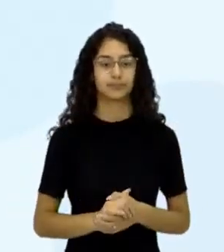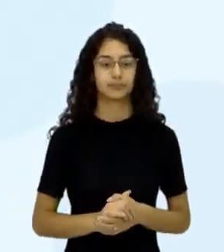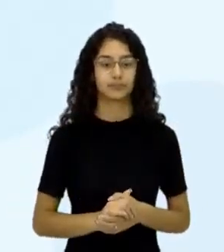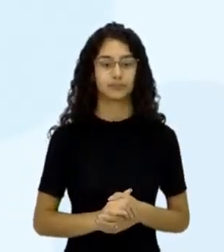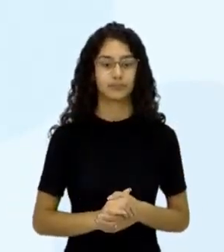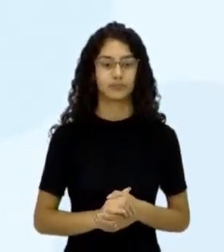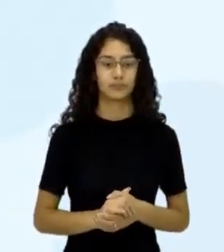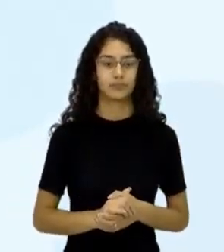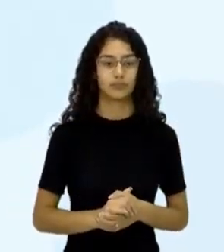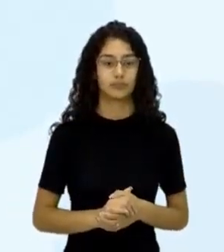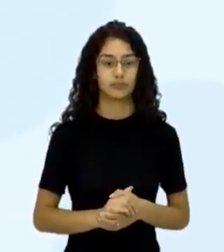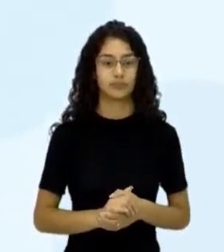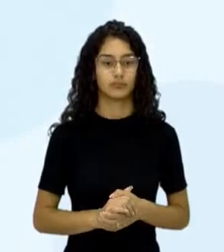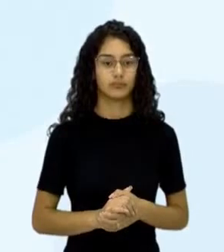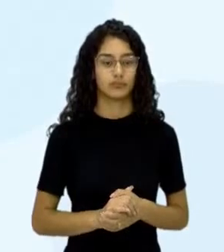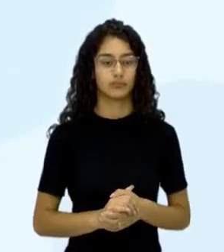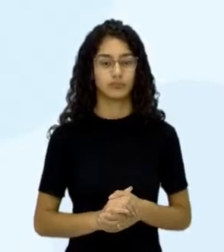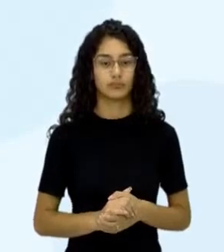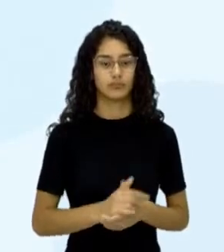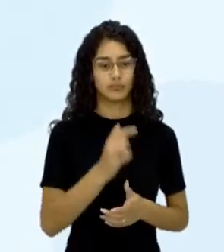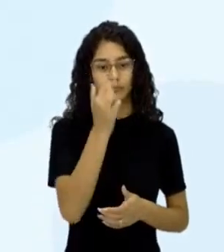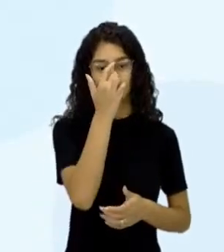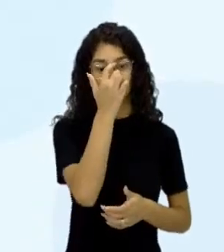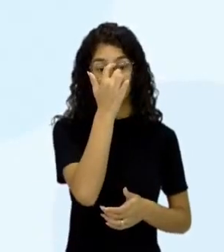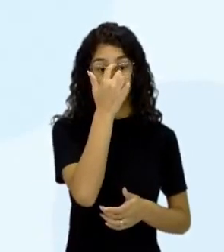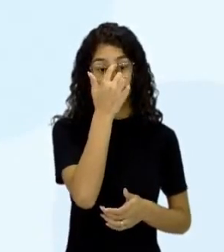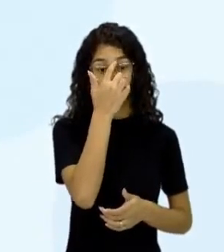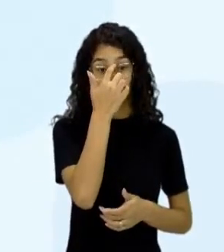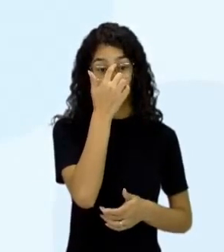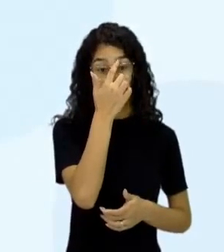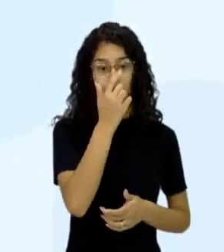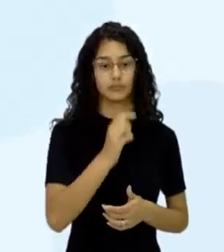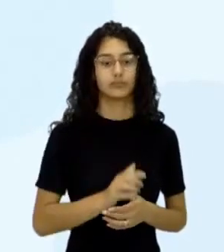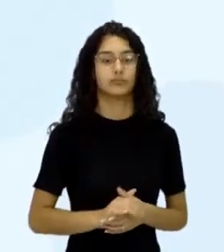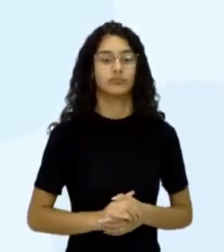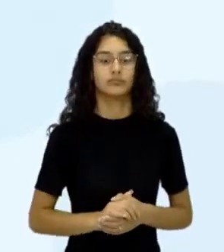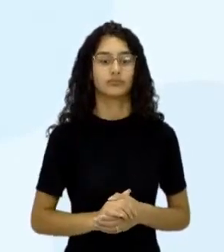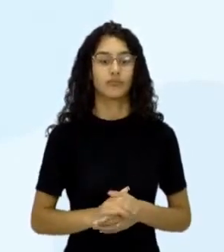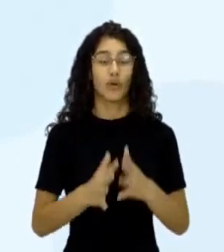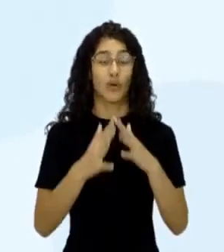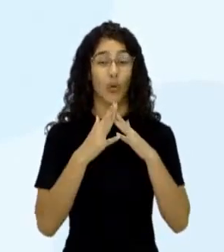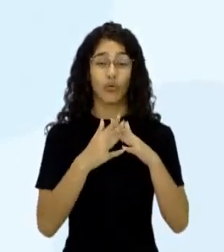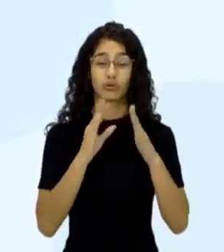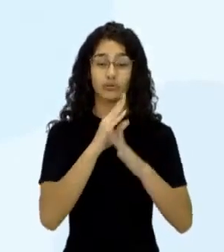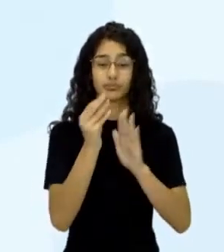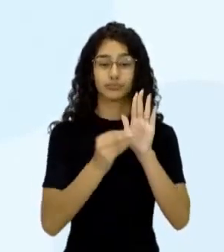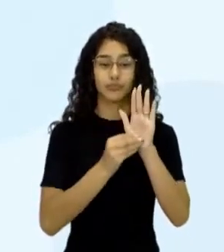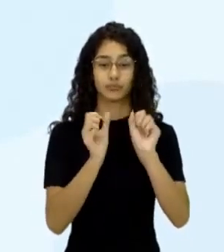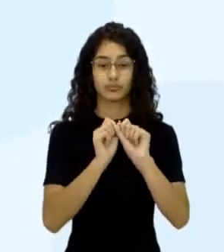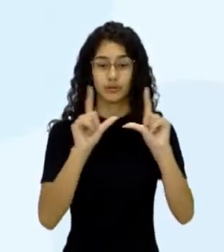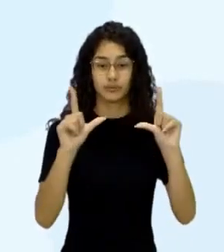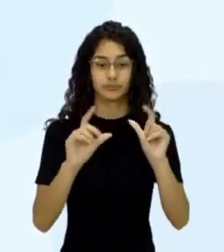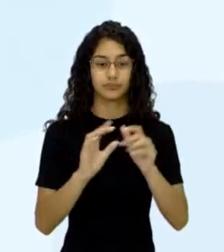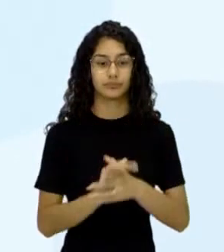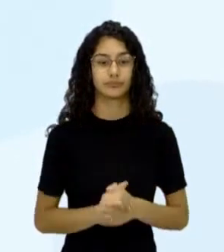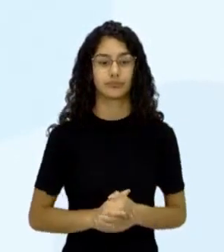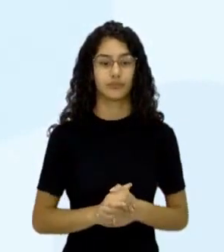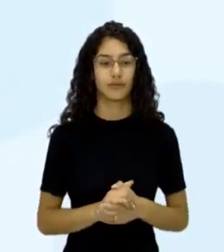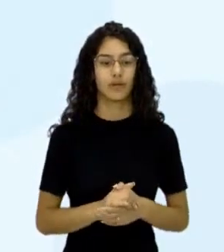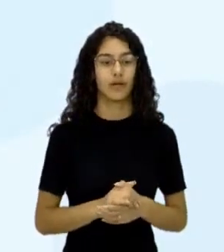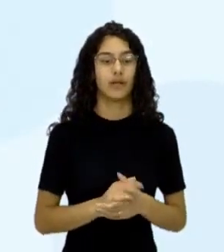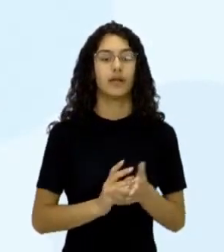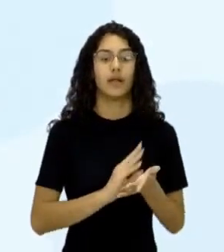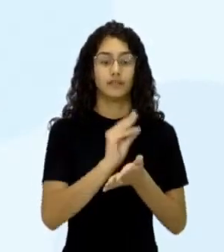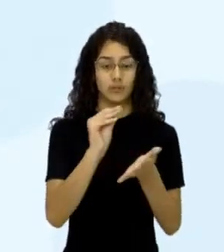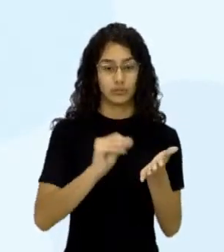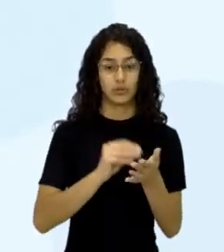vou contando, eu vou colocar aqui a animação já com a resposta, porque eu tô confusa com o número que eu subi aí pra vocês, ó. Tá faltando um zerinho